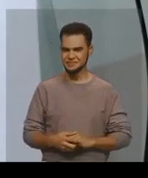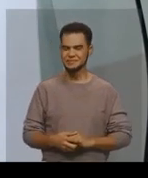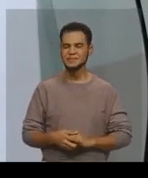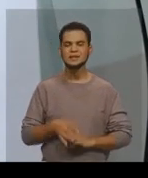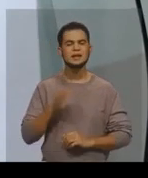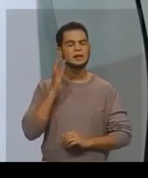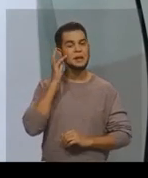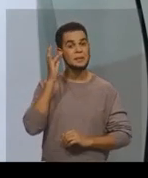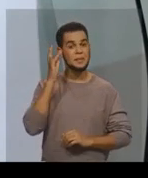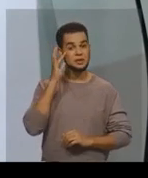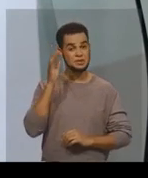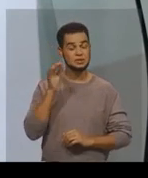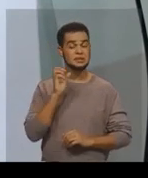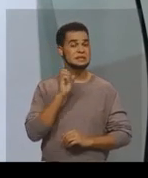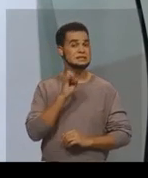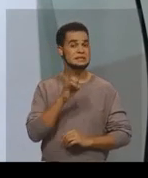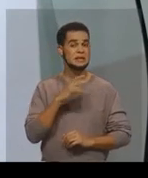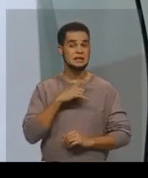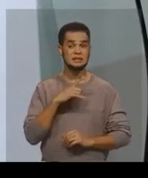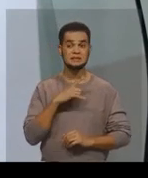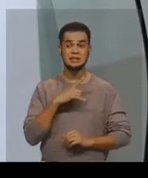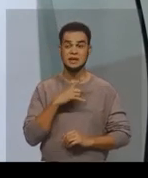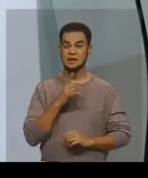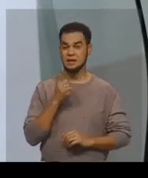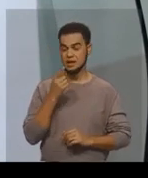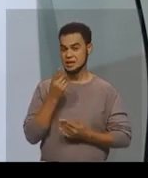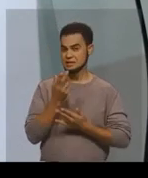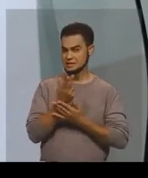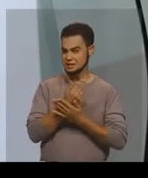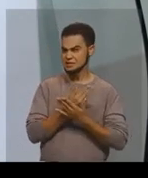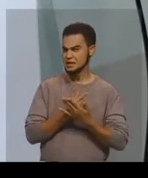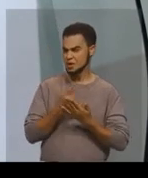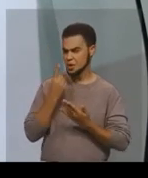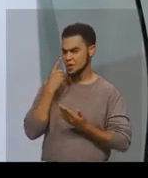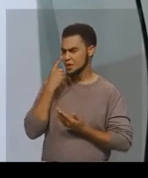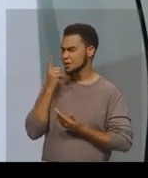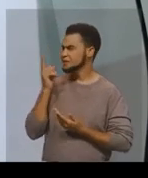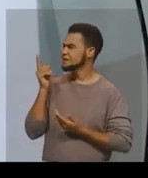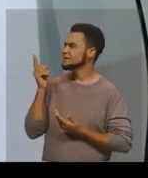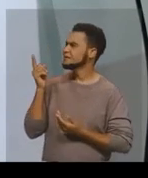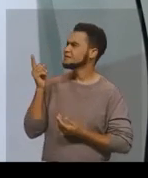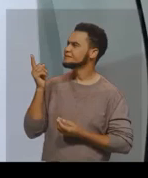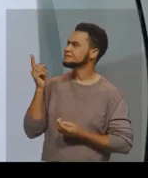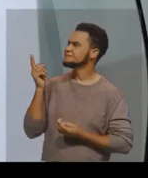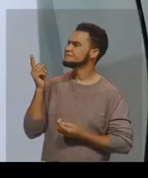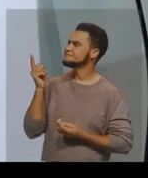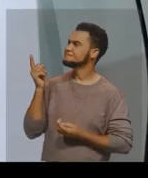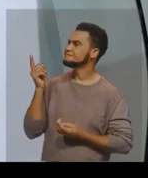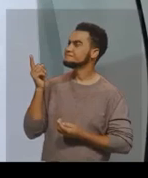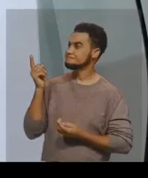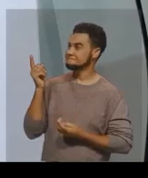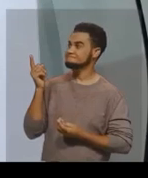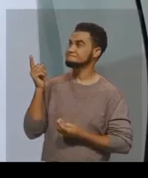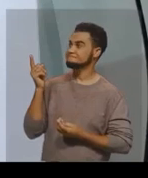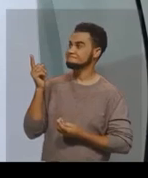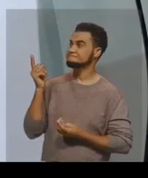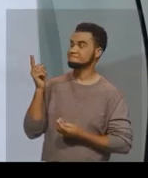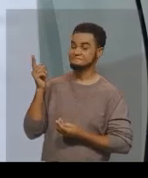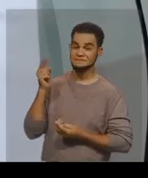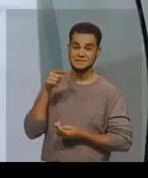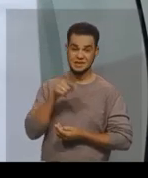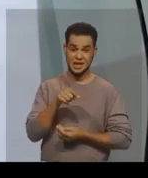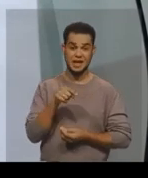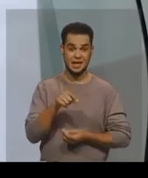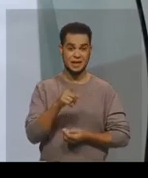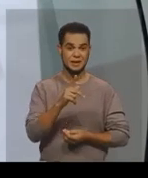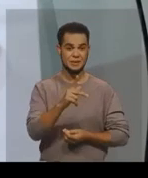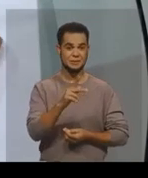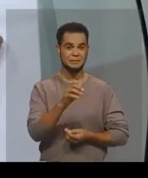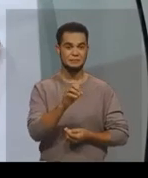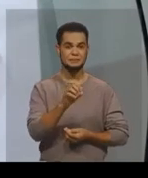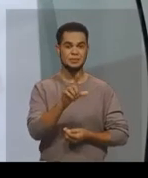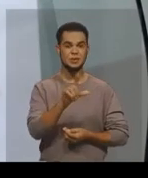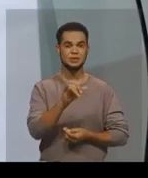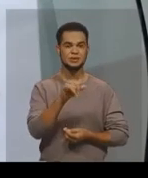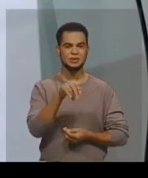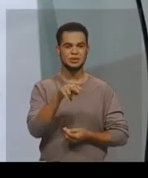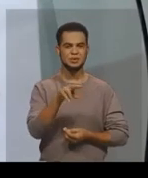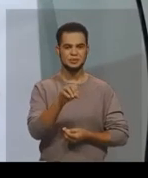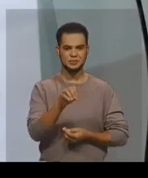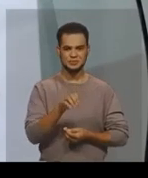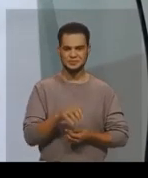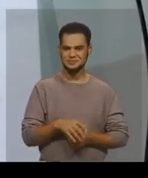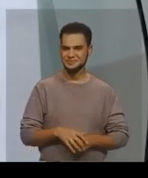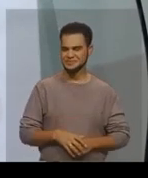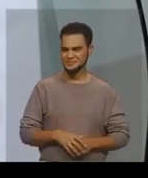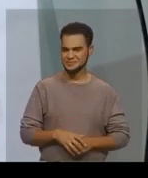Se ela é fechada e é formada só de semi-reta, é polígono. Então, eu posso também ter uma